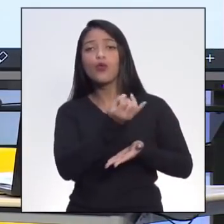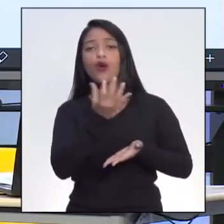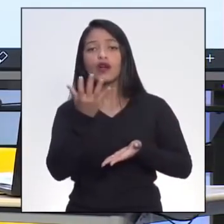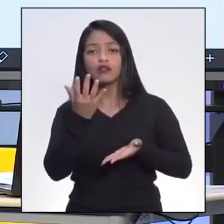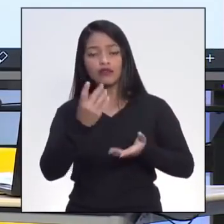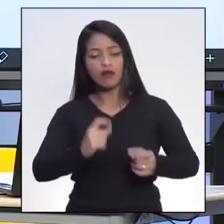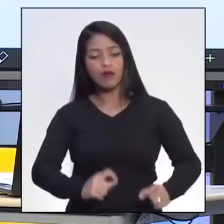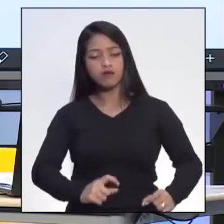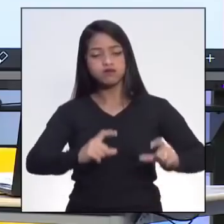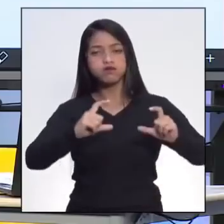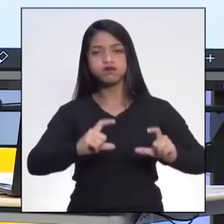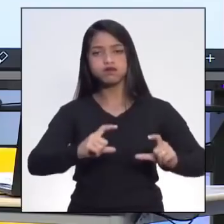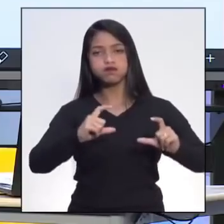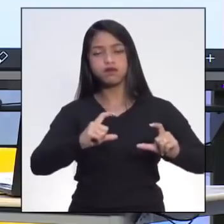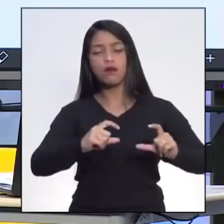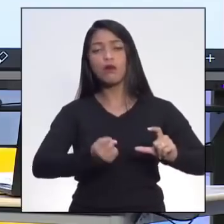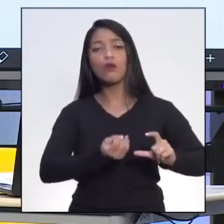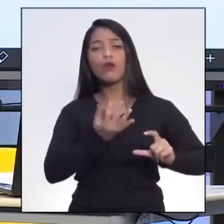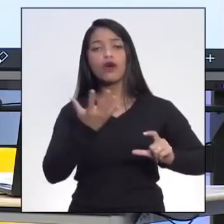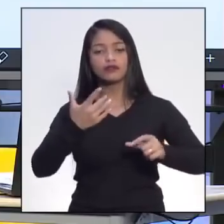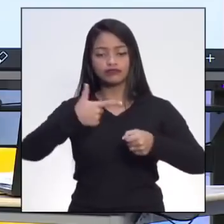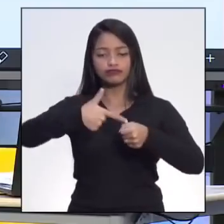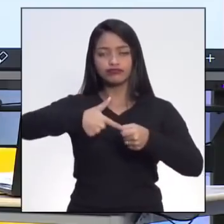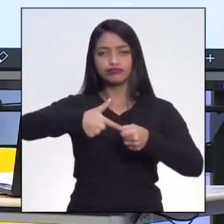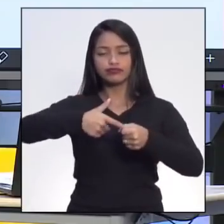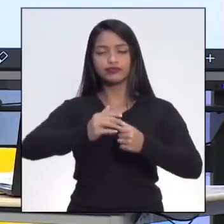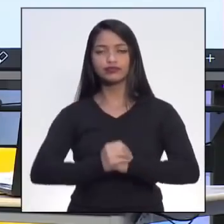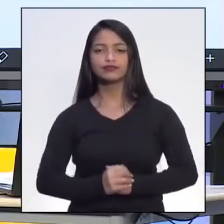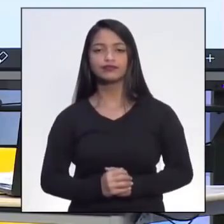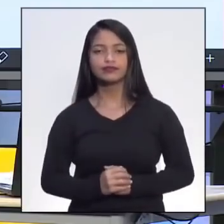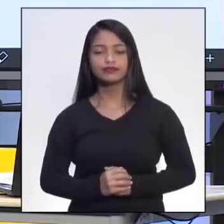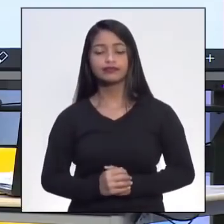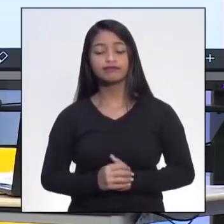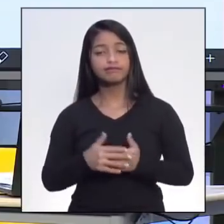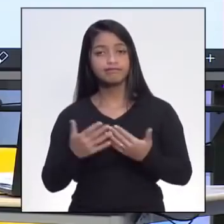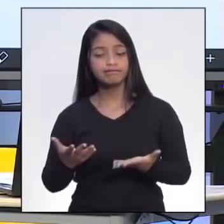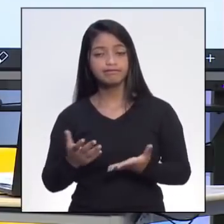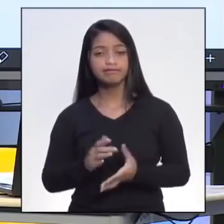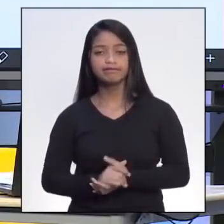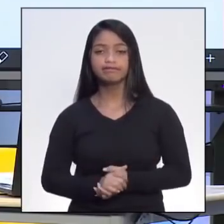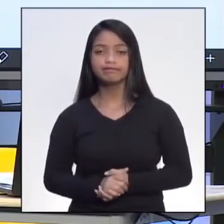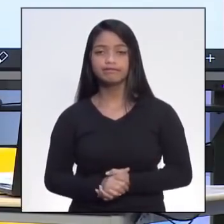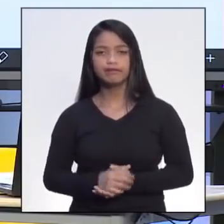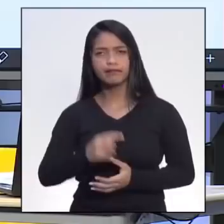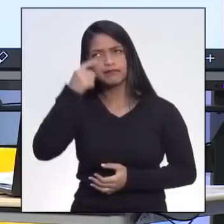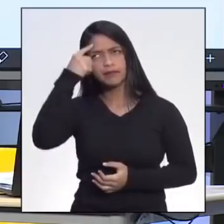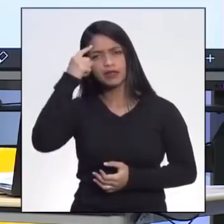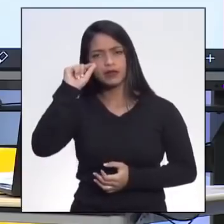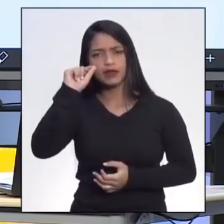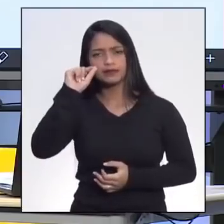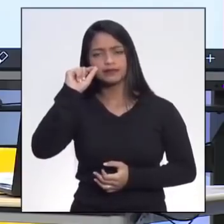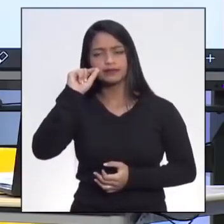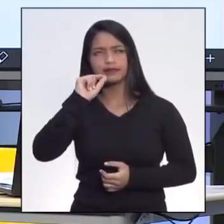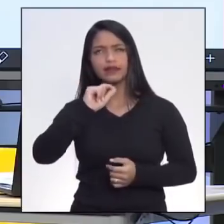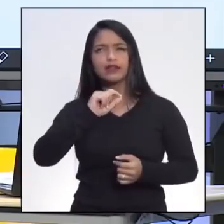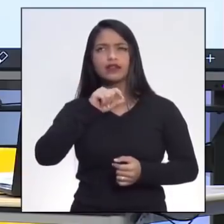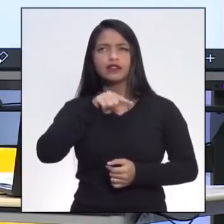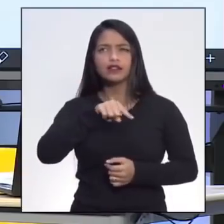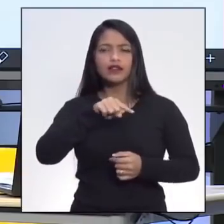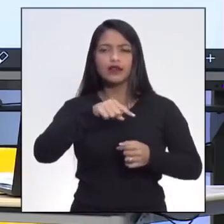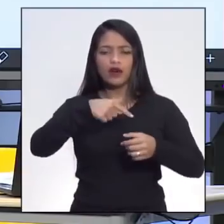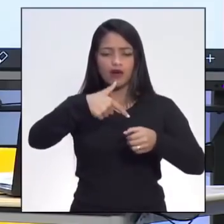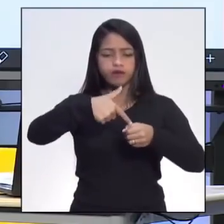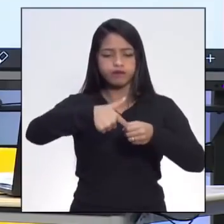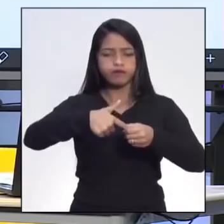dessa quantidade de combustível. Se eu pensar que o tanque inteiro são